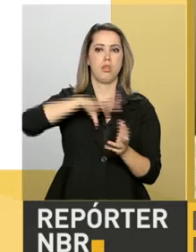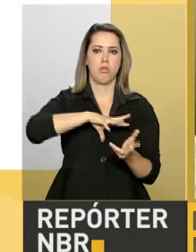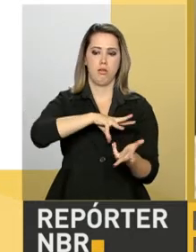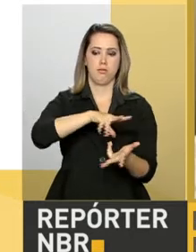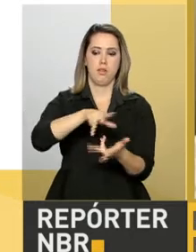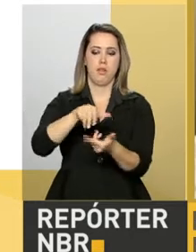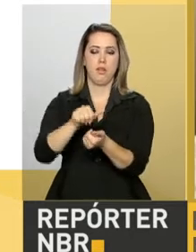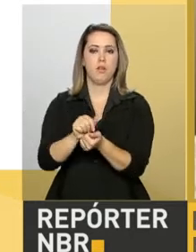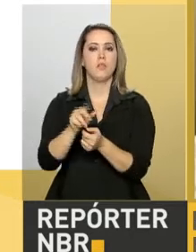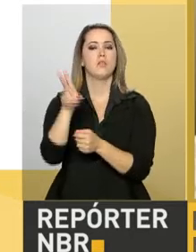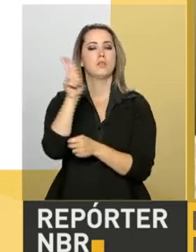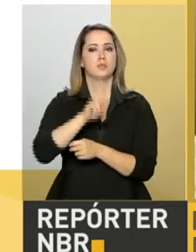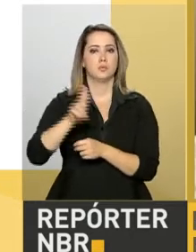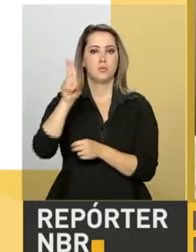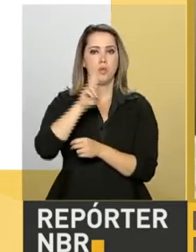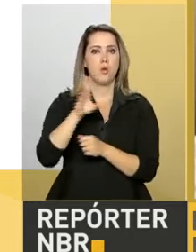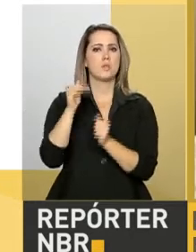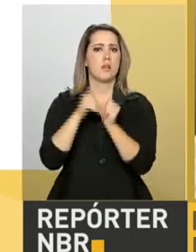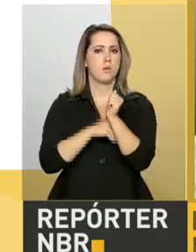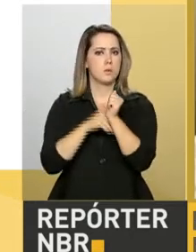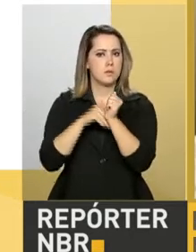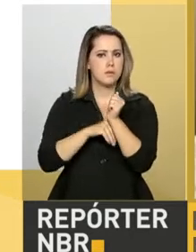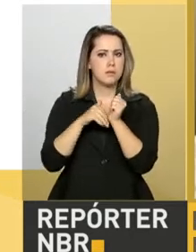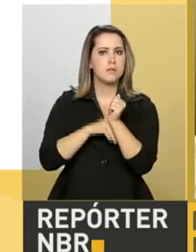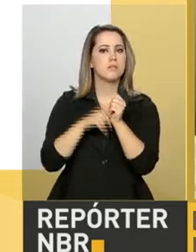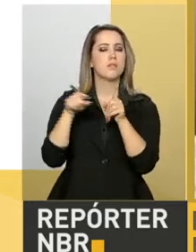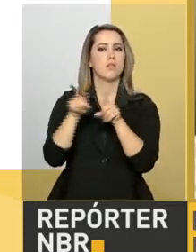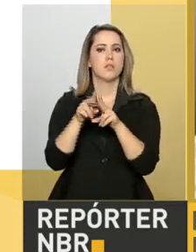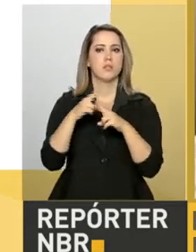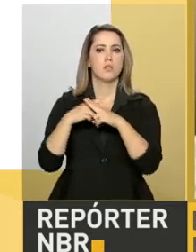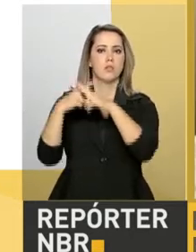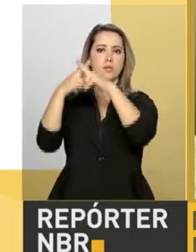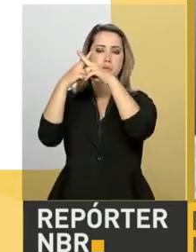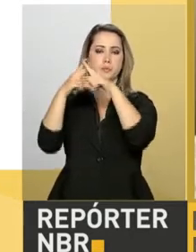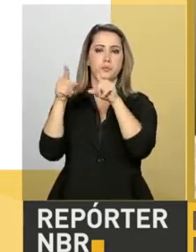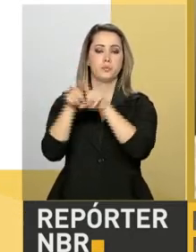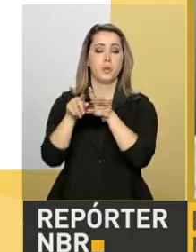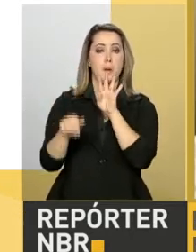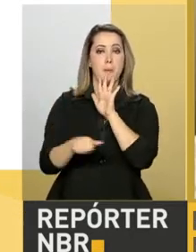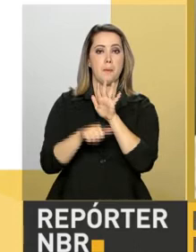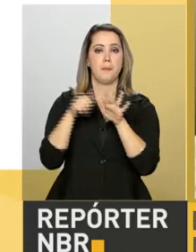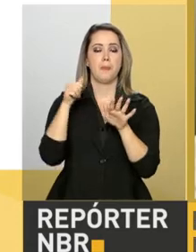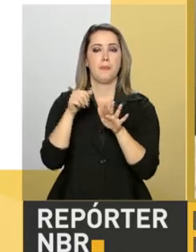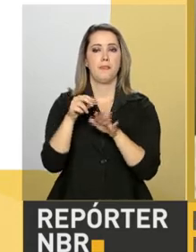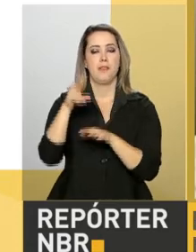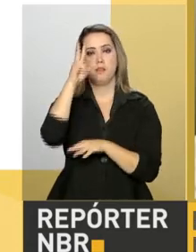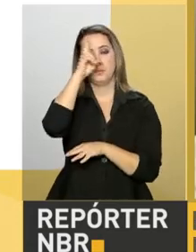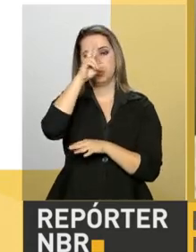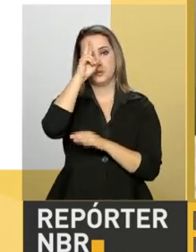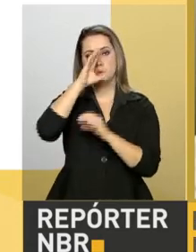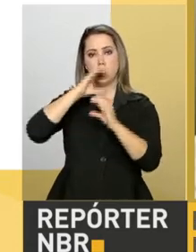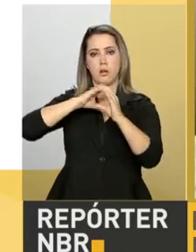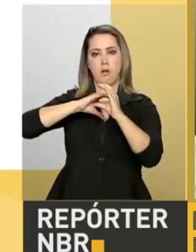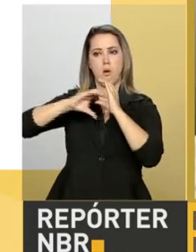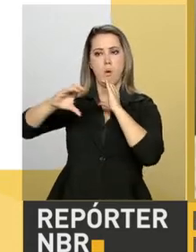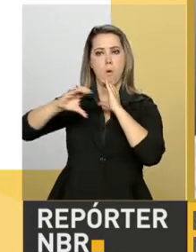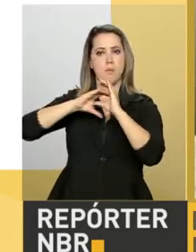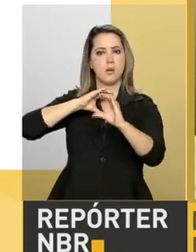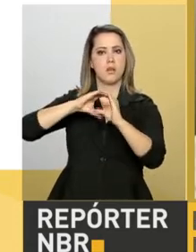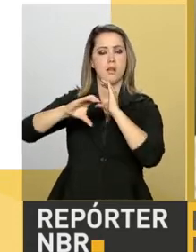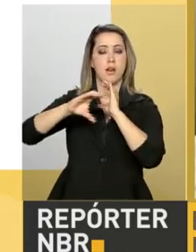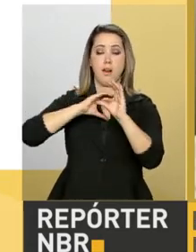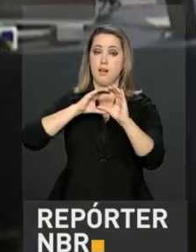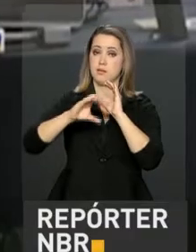utilizado, criptografado, com criptografia verde e amarela, para fazer a primeira histórica comunicação que